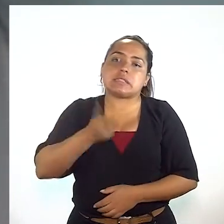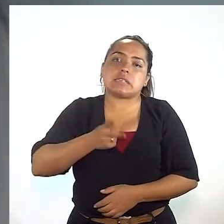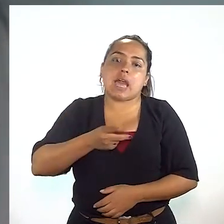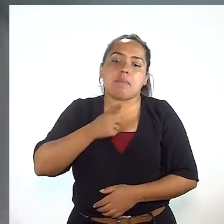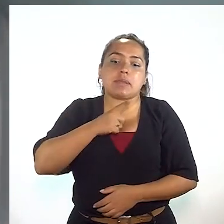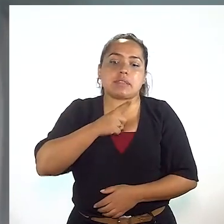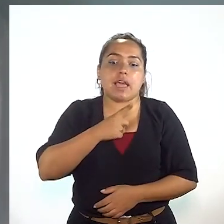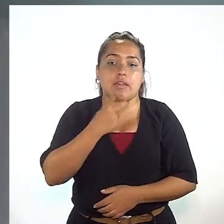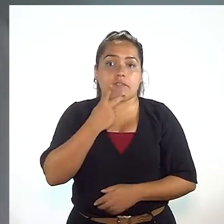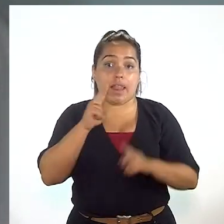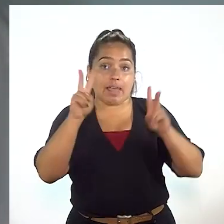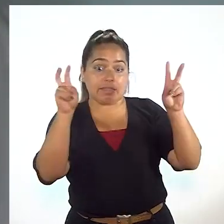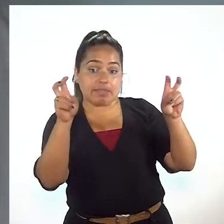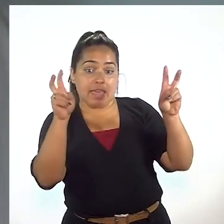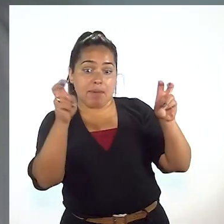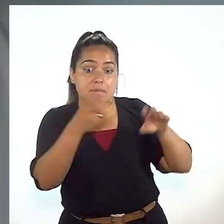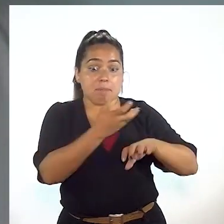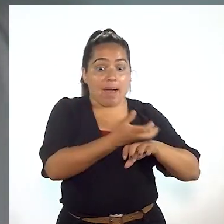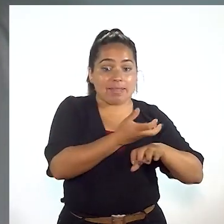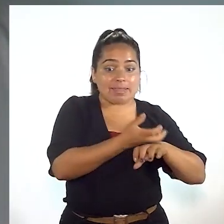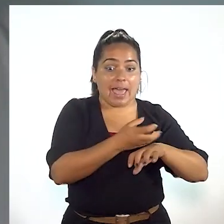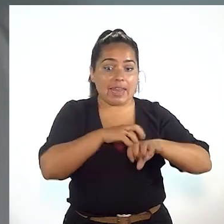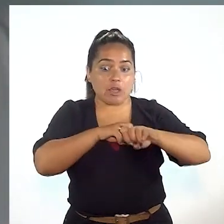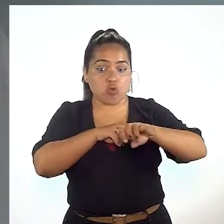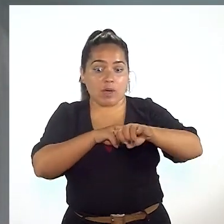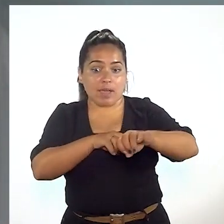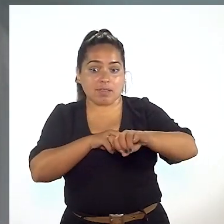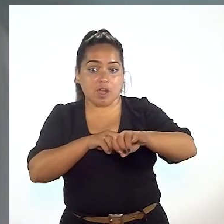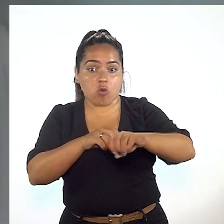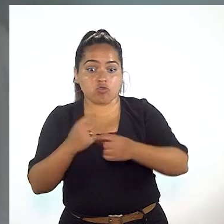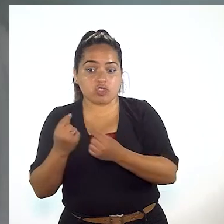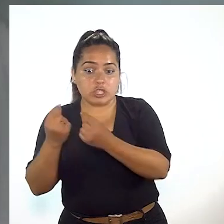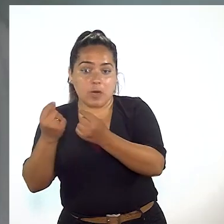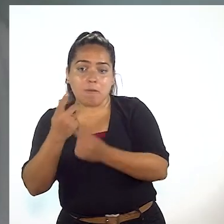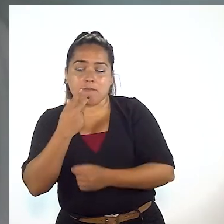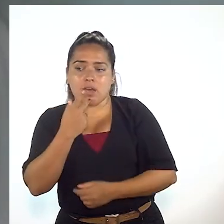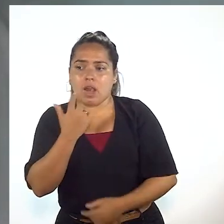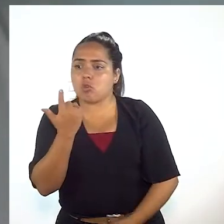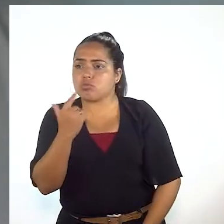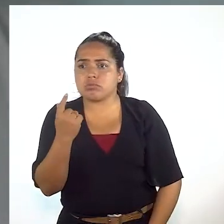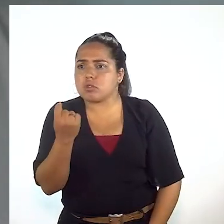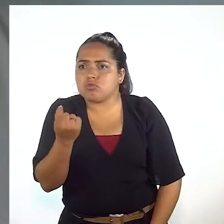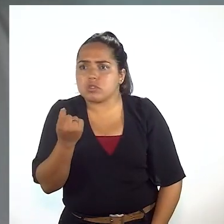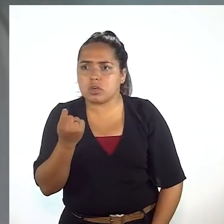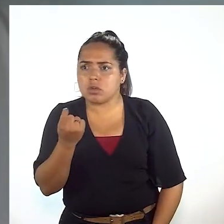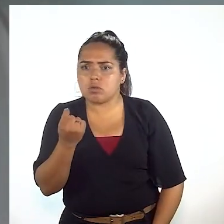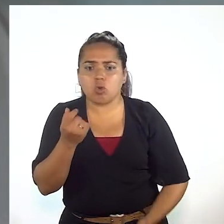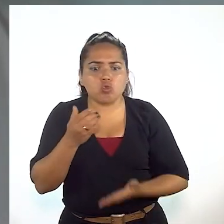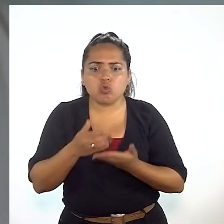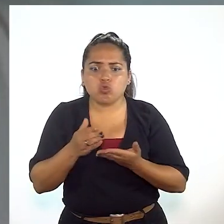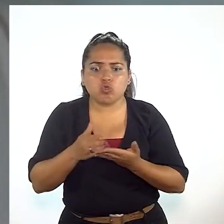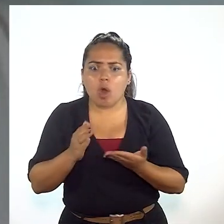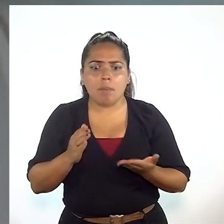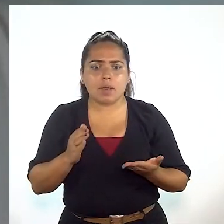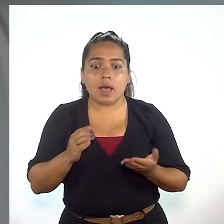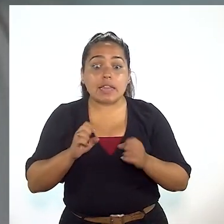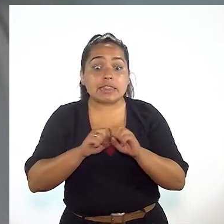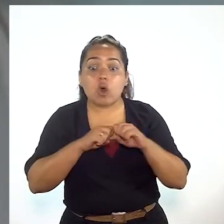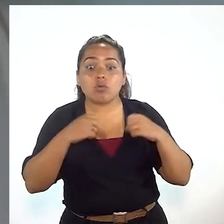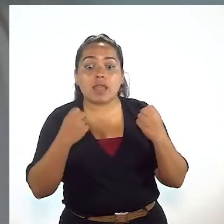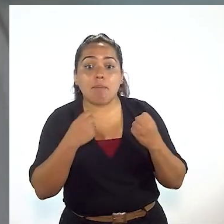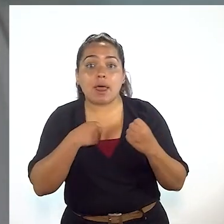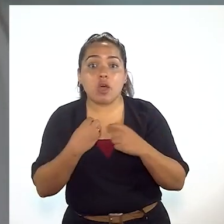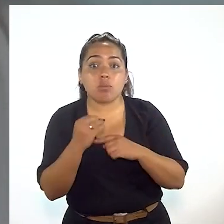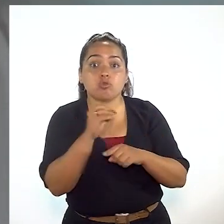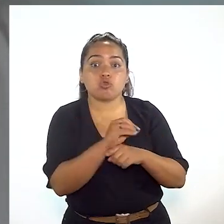verdade, há sempre, quando a gente fala, por exemplo, de educação financeira, eu já ouvi muitas pessoas falando assim, mas eu não tenho dinheiro, meu